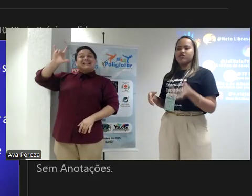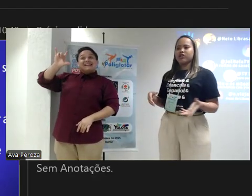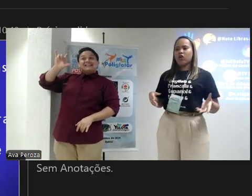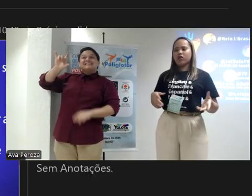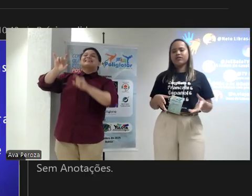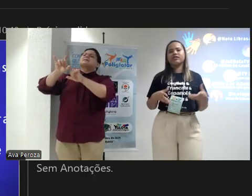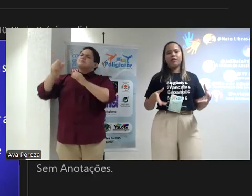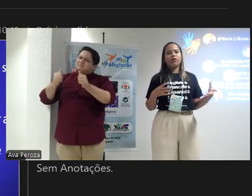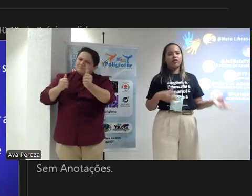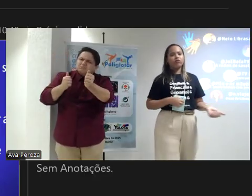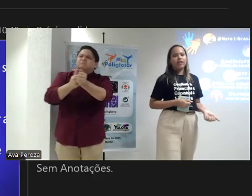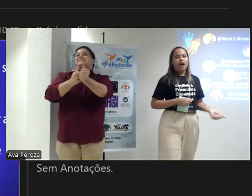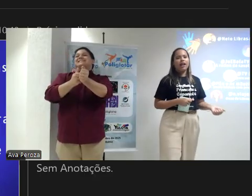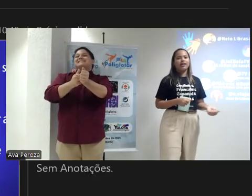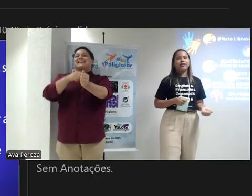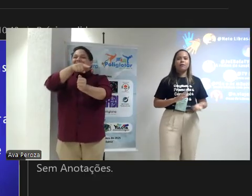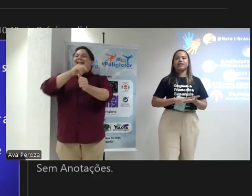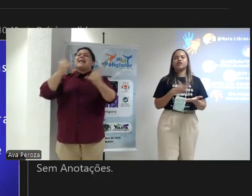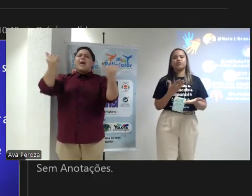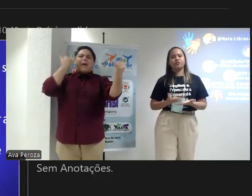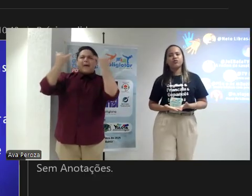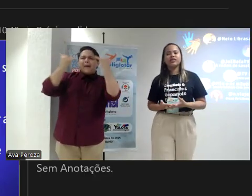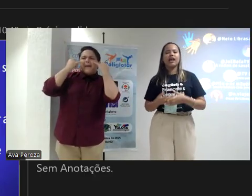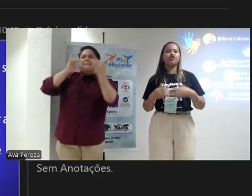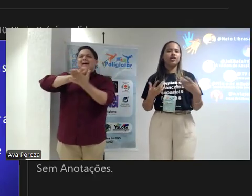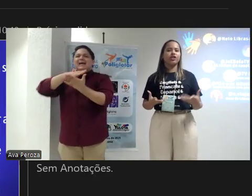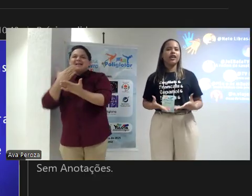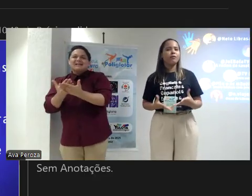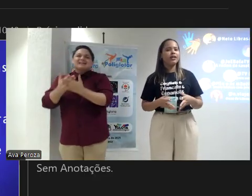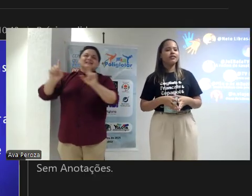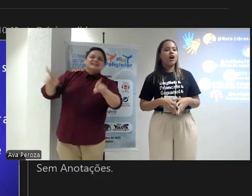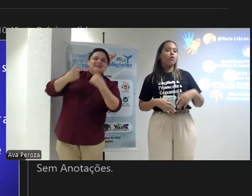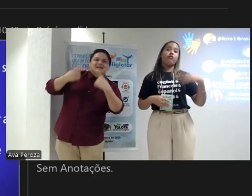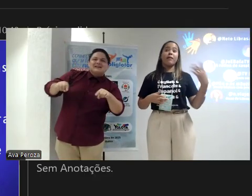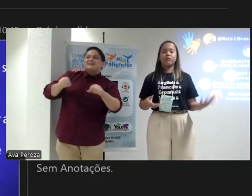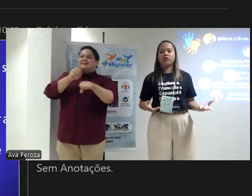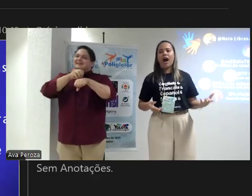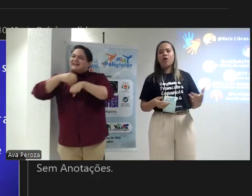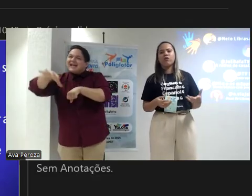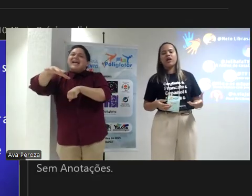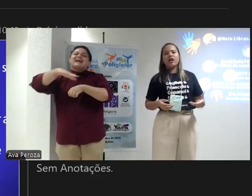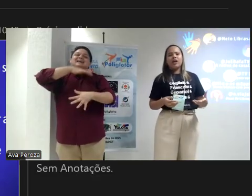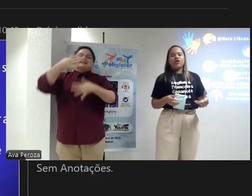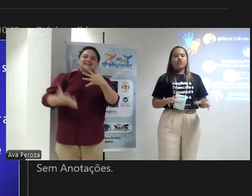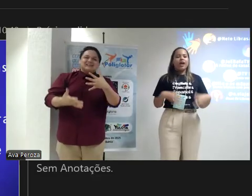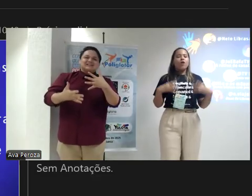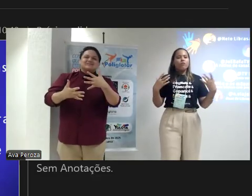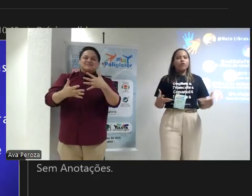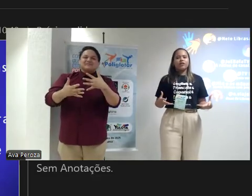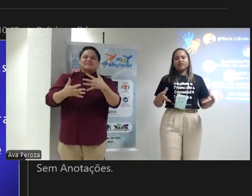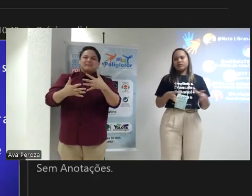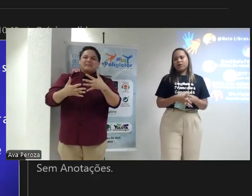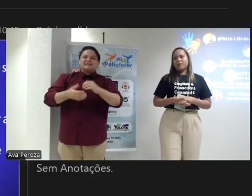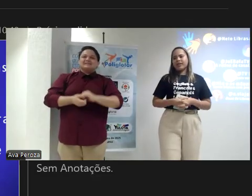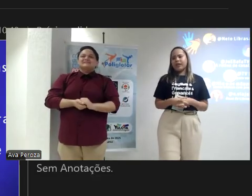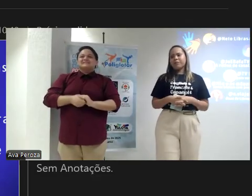e TikTok, vocês também podem encontrar ali interpretação de música, dicas de Libras, o alfabeto manual. Já é alguma coisa